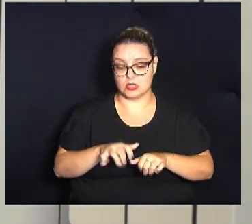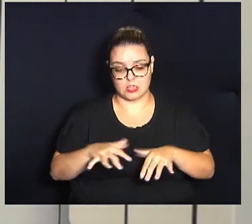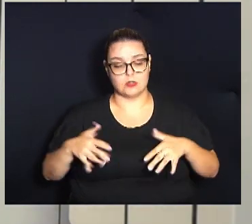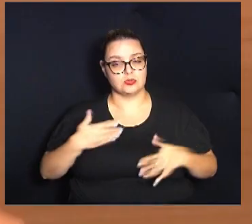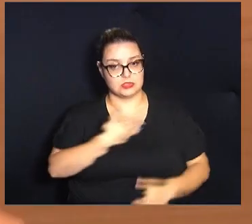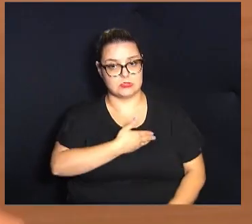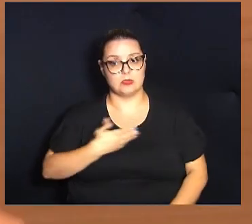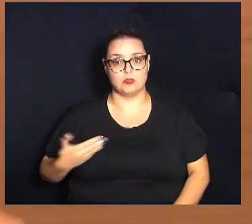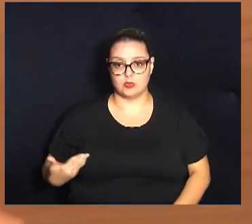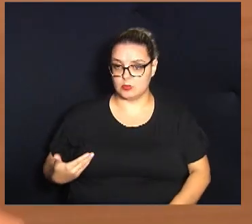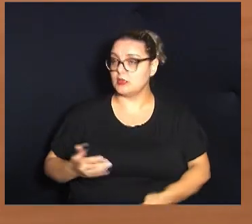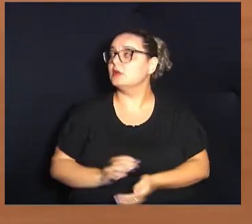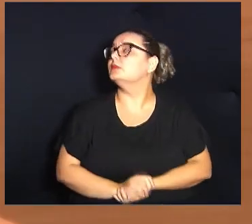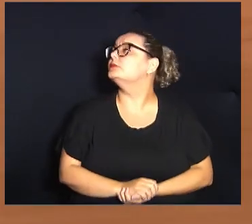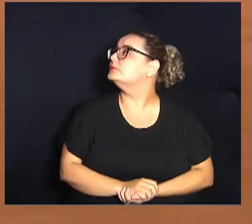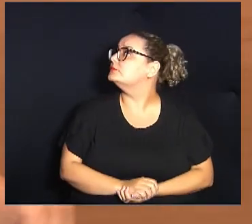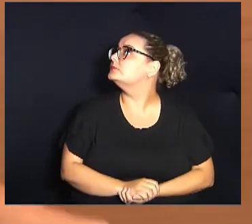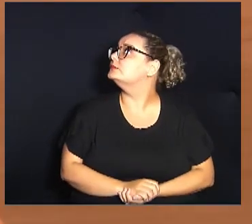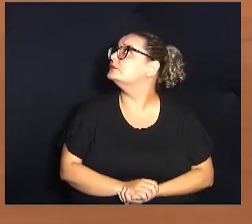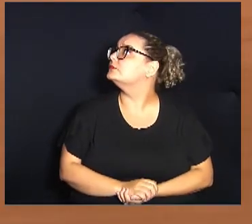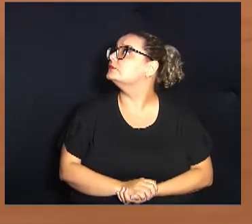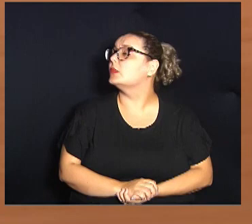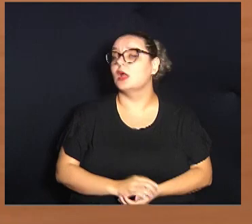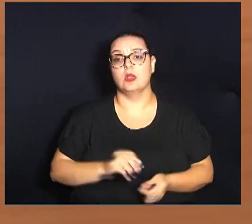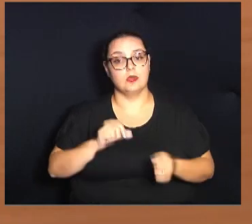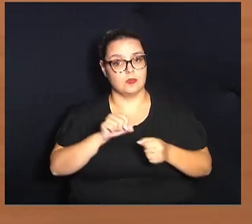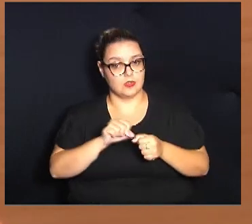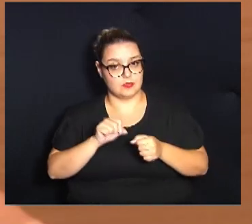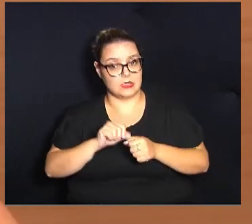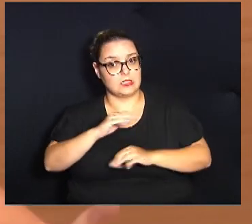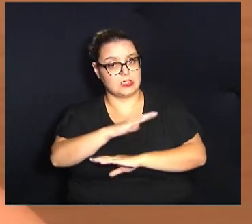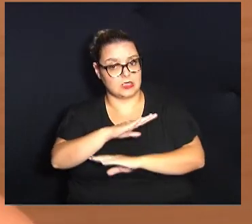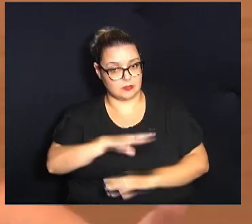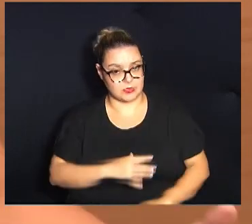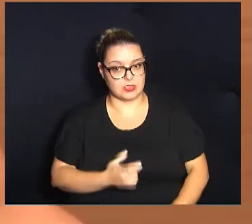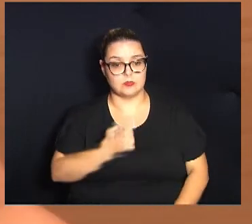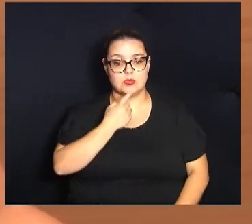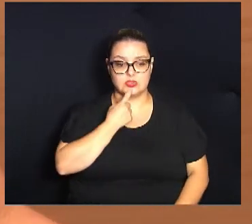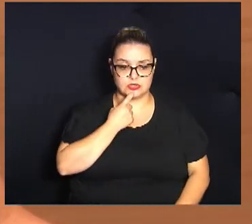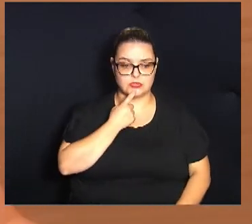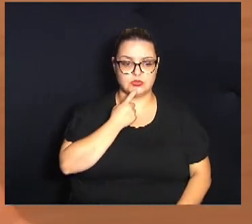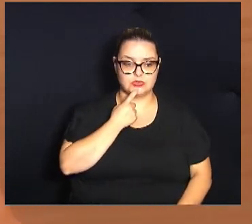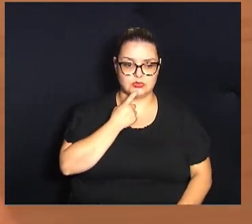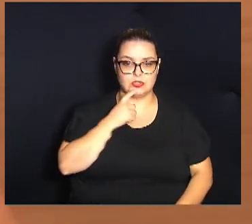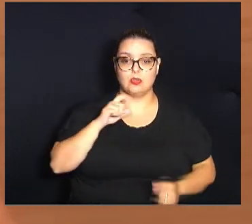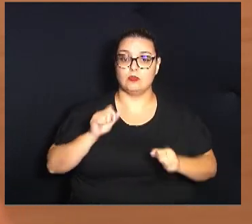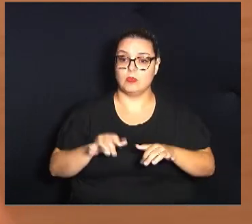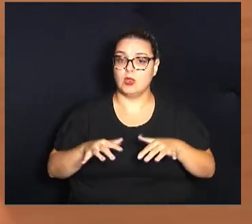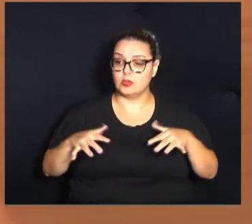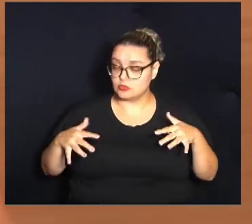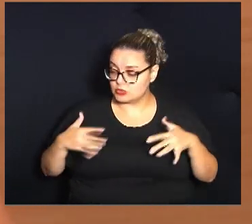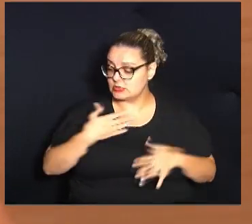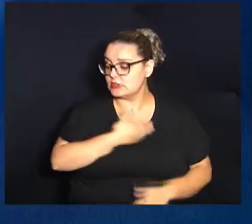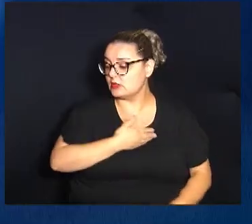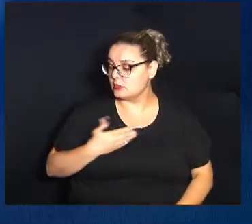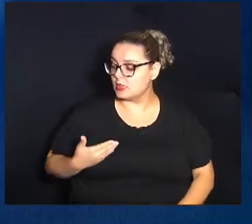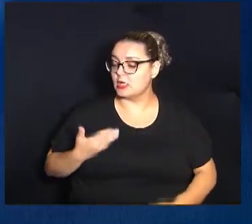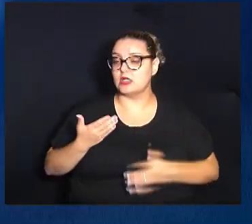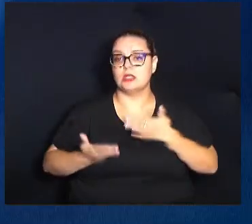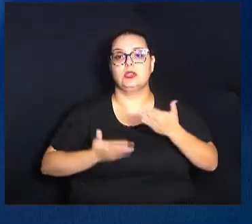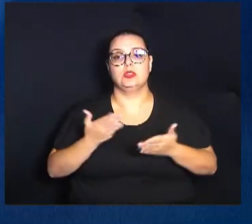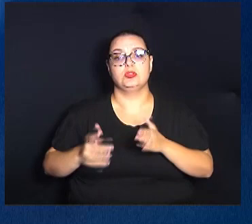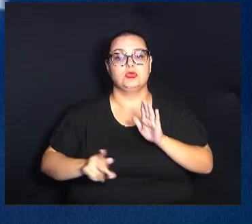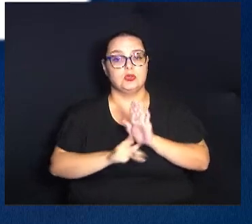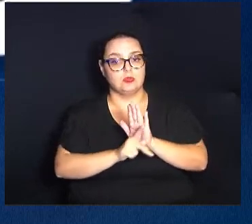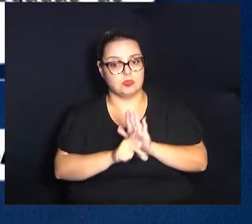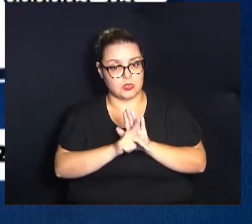pública. Foi realizada na Câmara Municipal de Campinas uma audiência pública para tratar do projeto